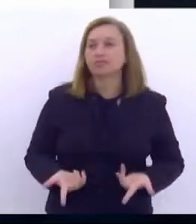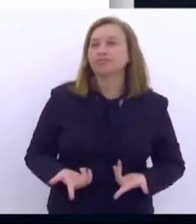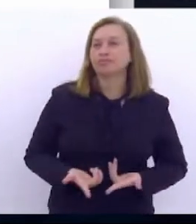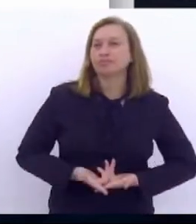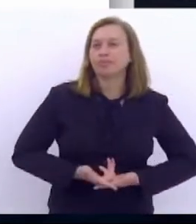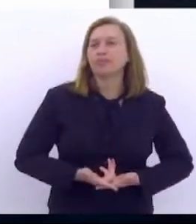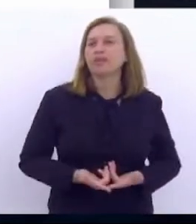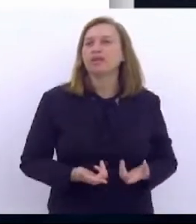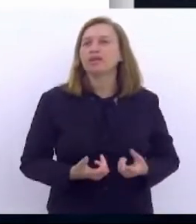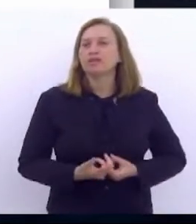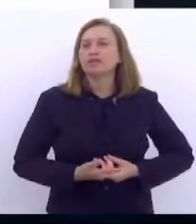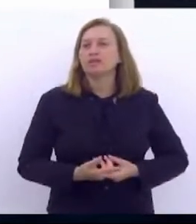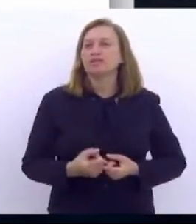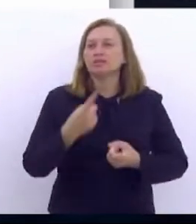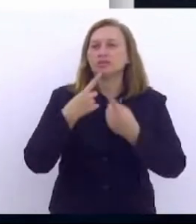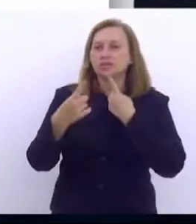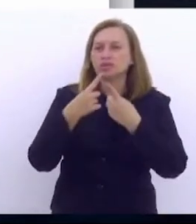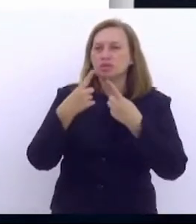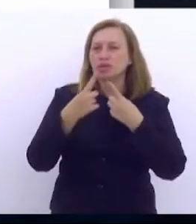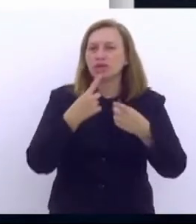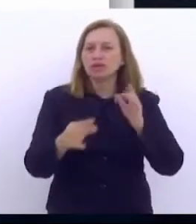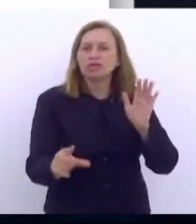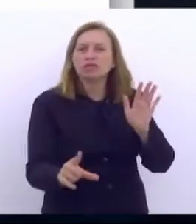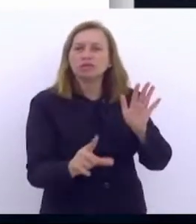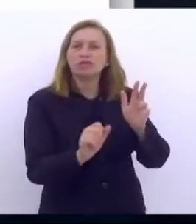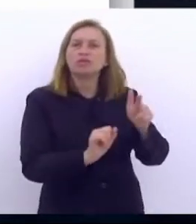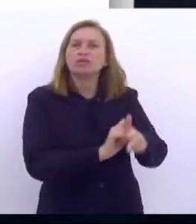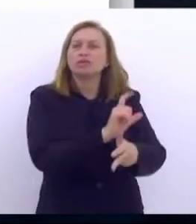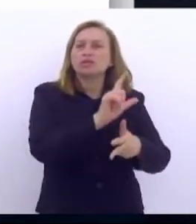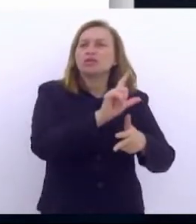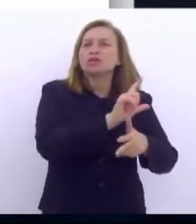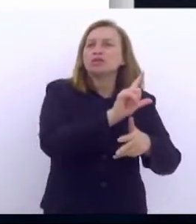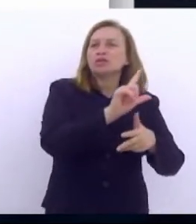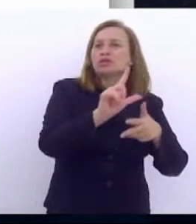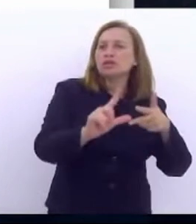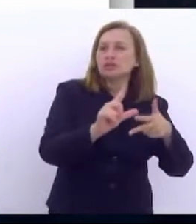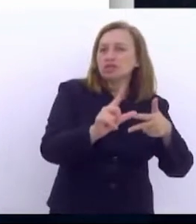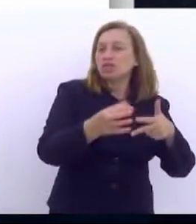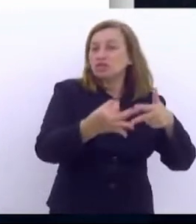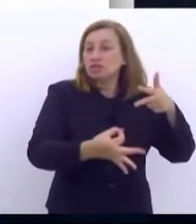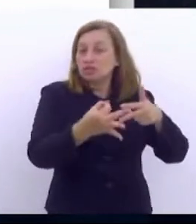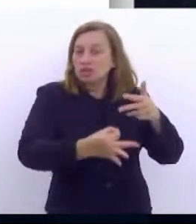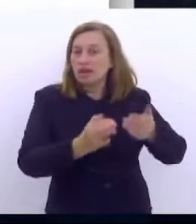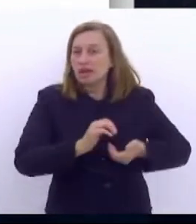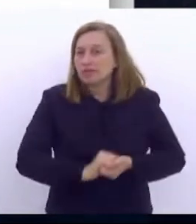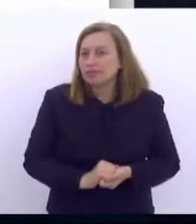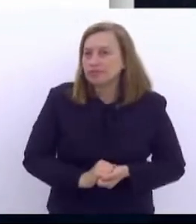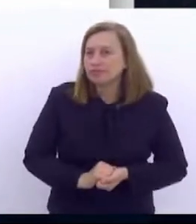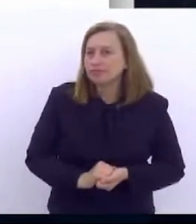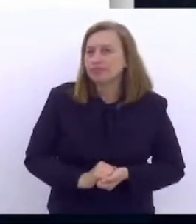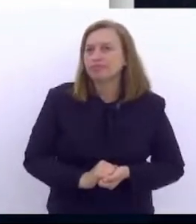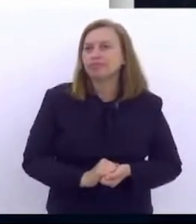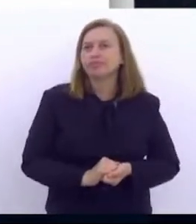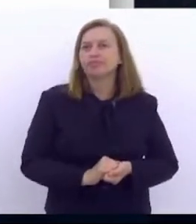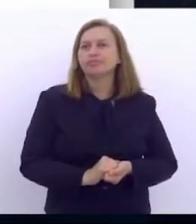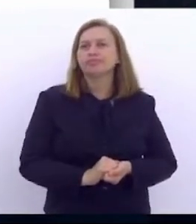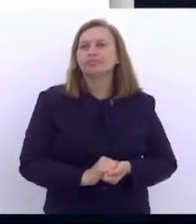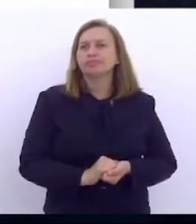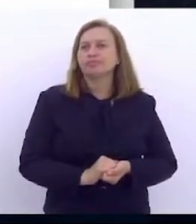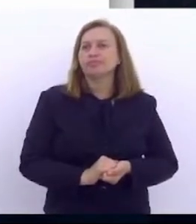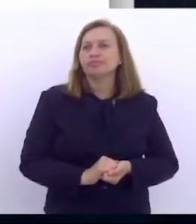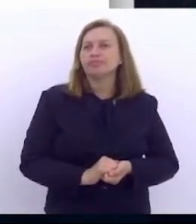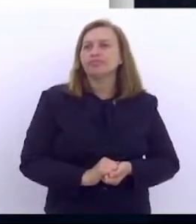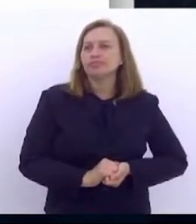está subsidiando debates legislativos e judiciais, em termos científicos, porque está, a meu ver, assim, rasgando